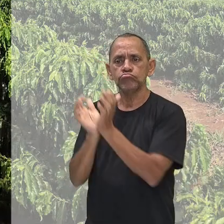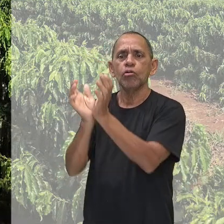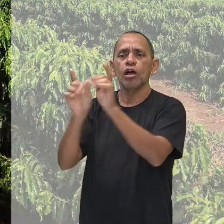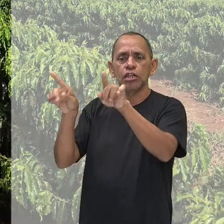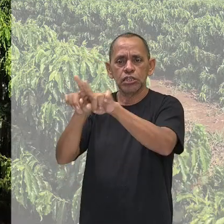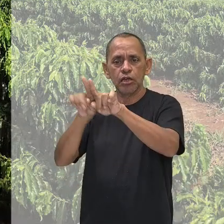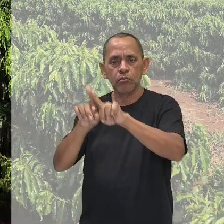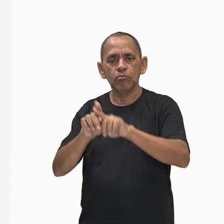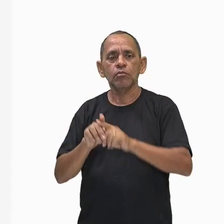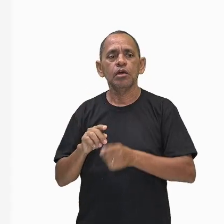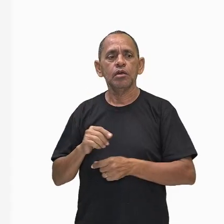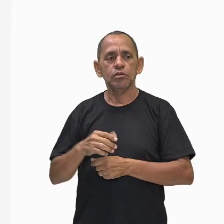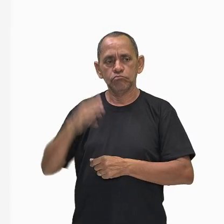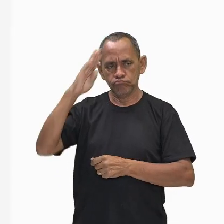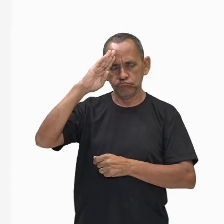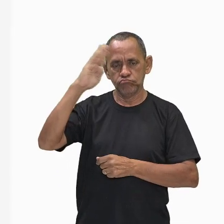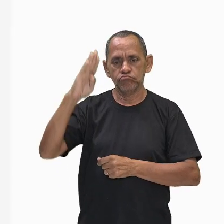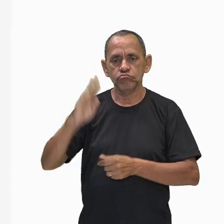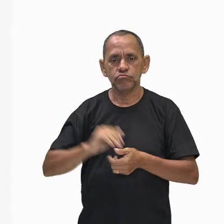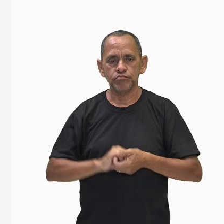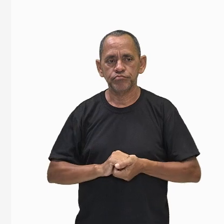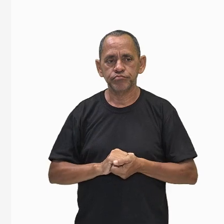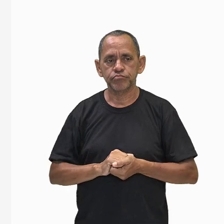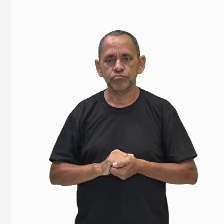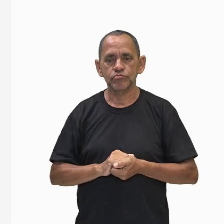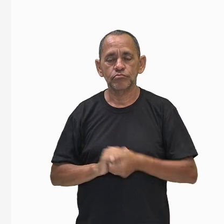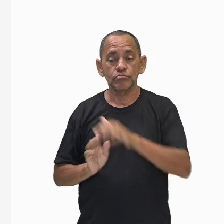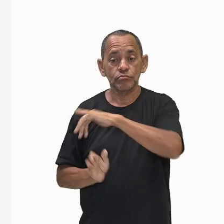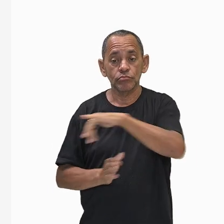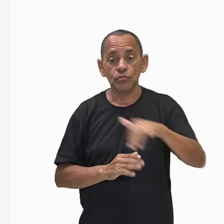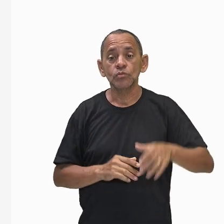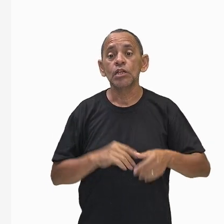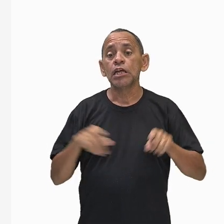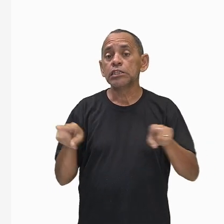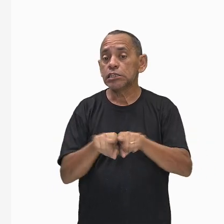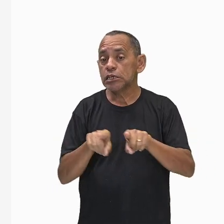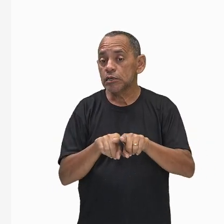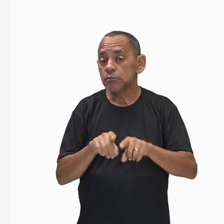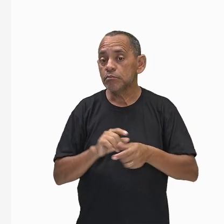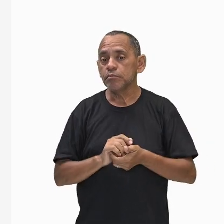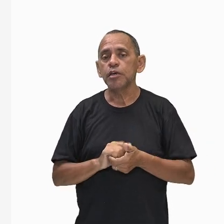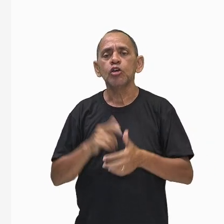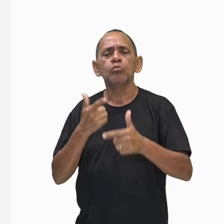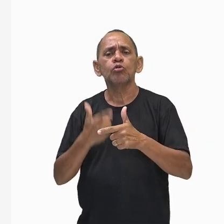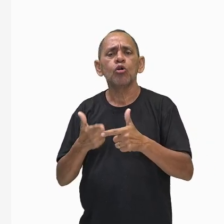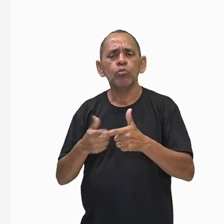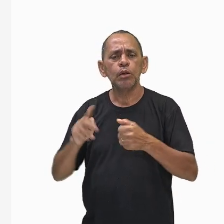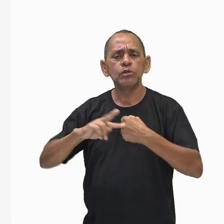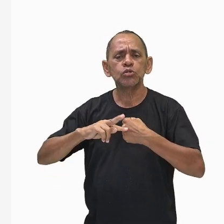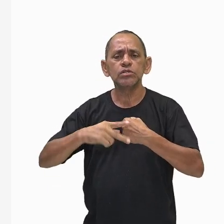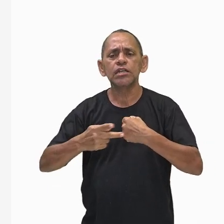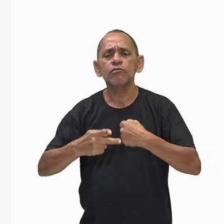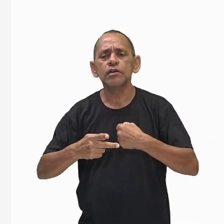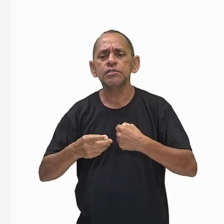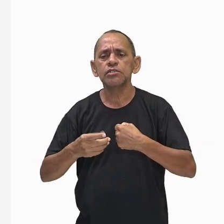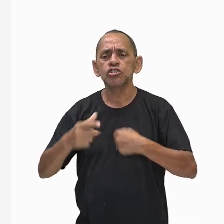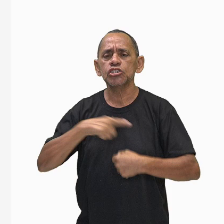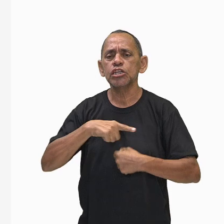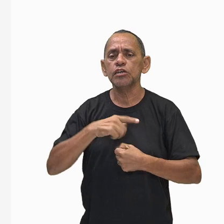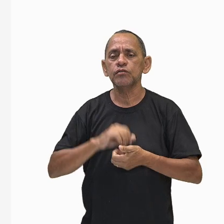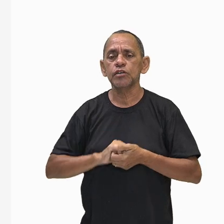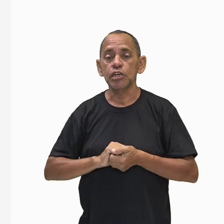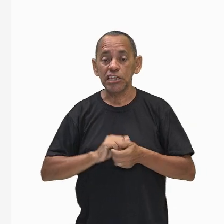Armadas Brasileiras. Vamos adiante. Vamos então verificar quais foram as consequências da Guerra